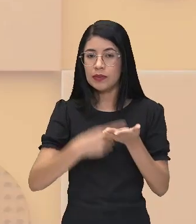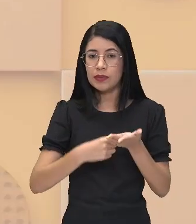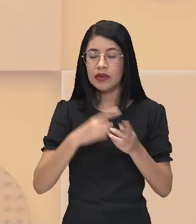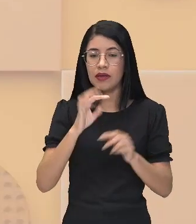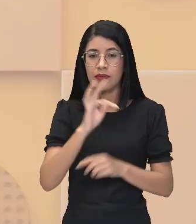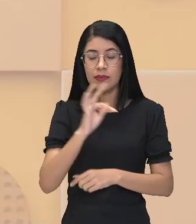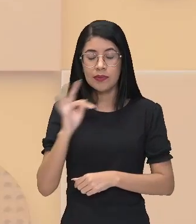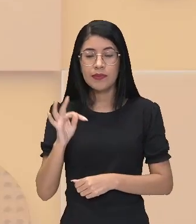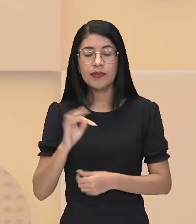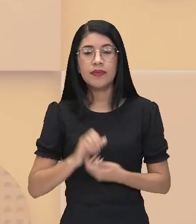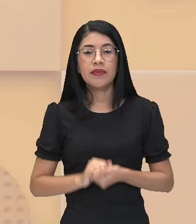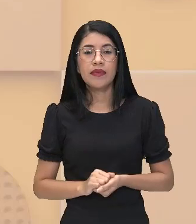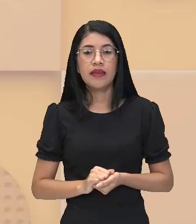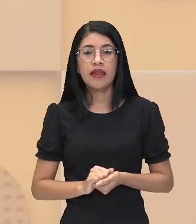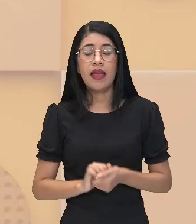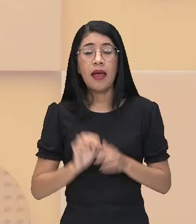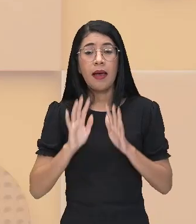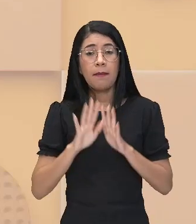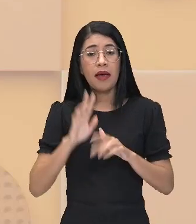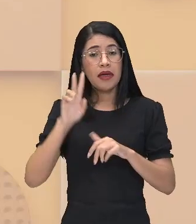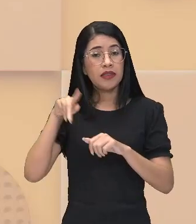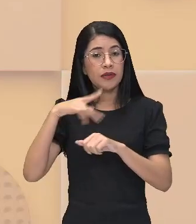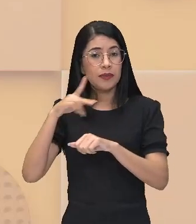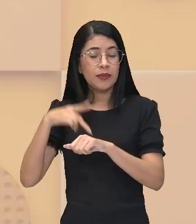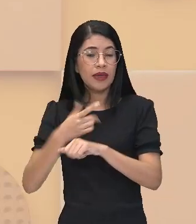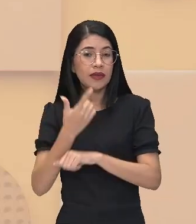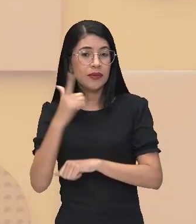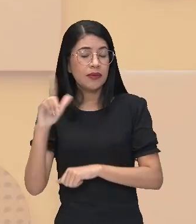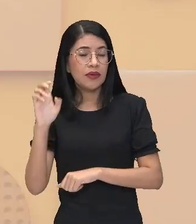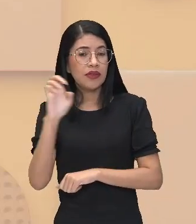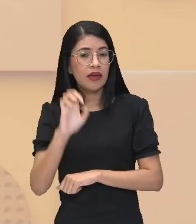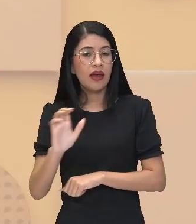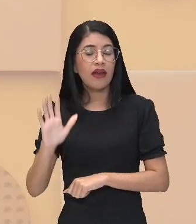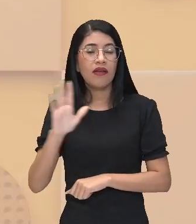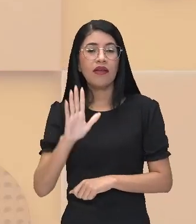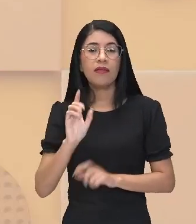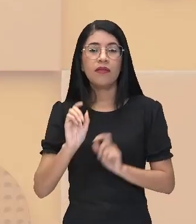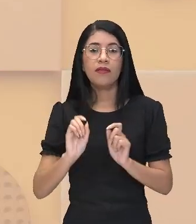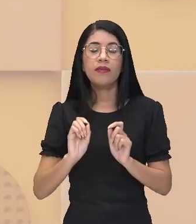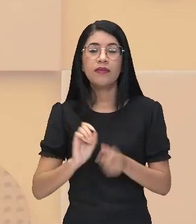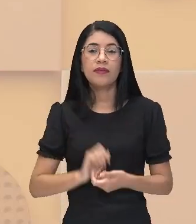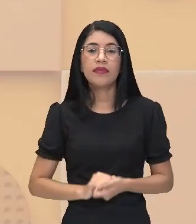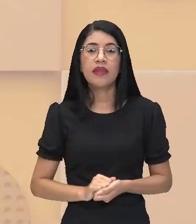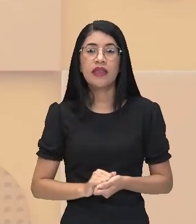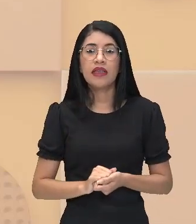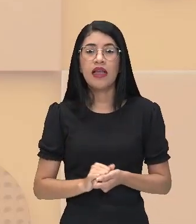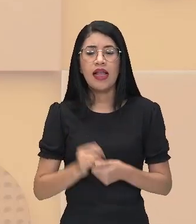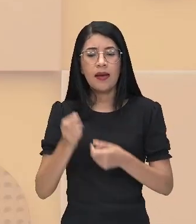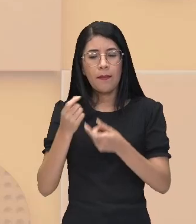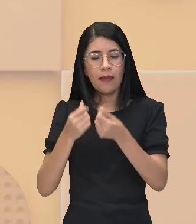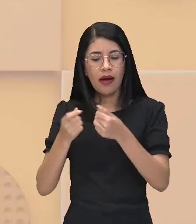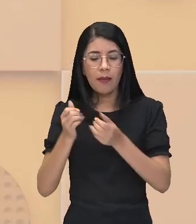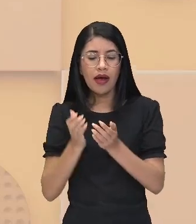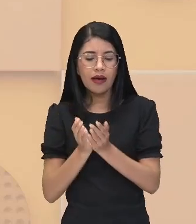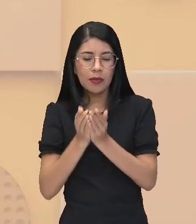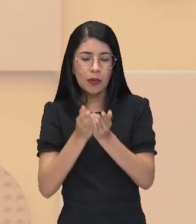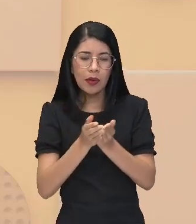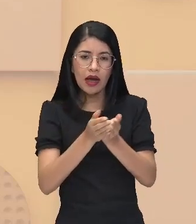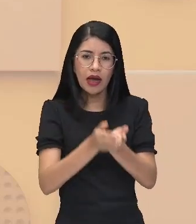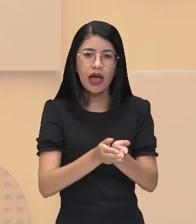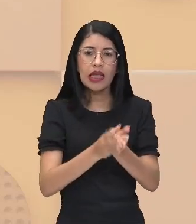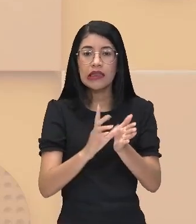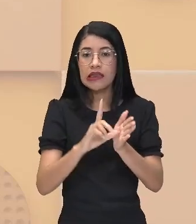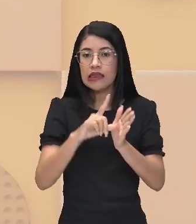No entanto, as outras potências europeias que vão investir nas grandes navegações